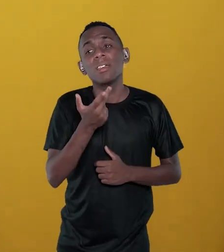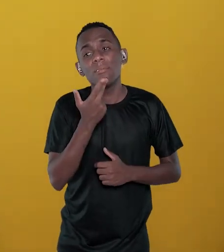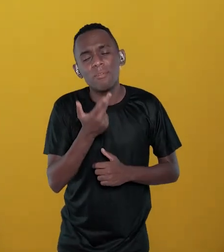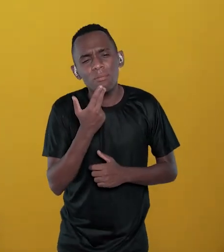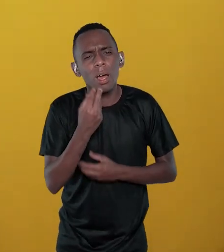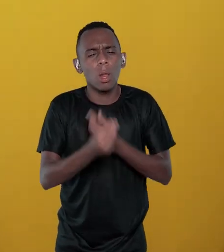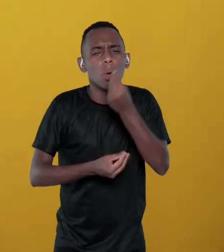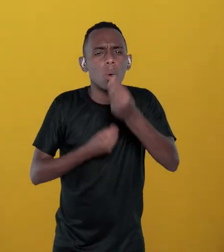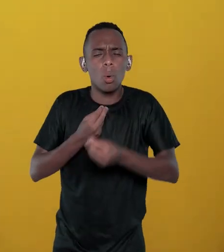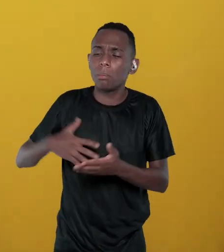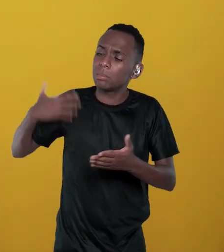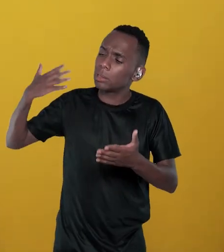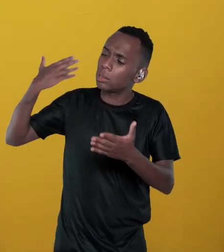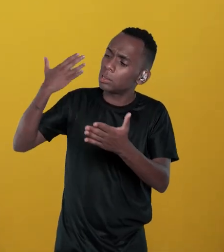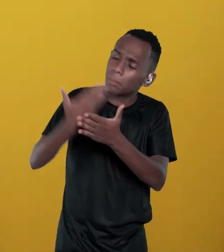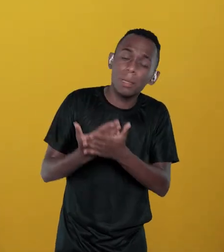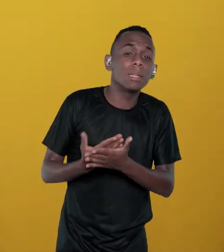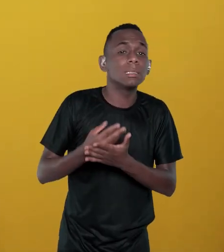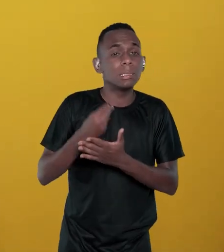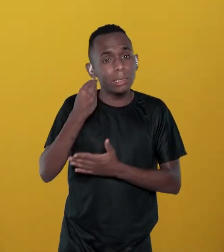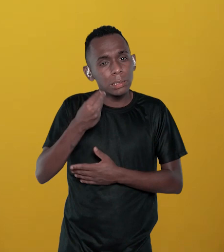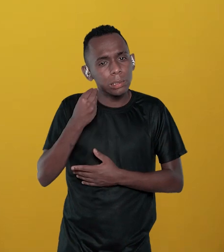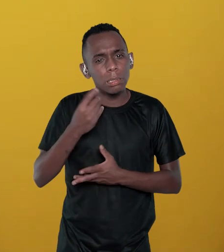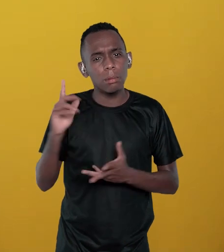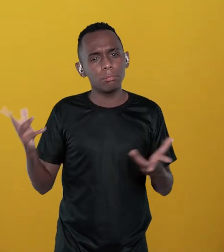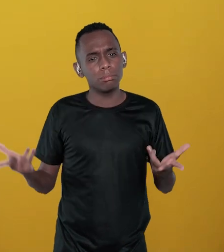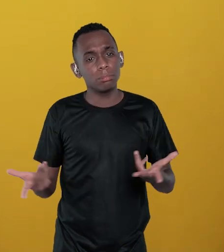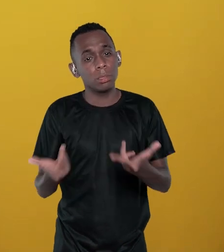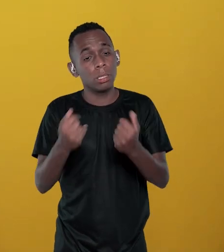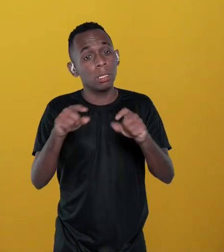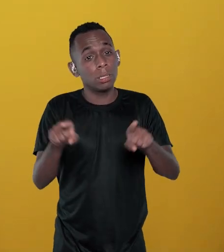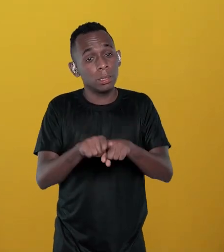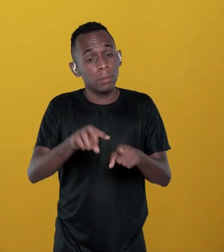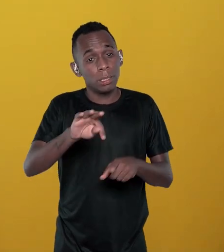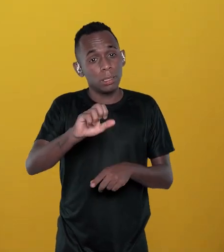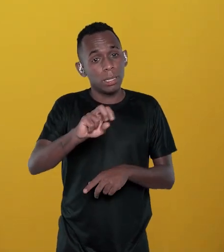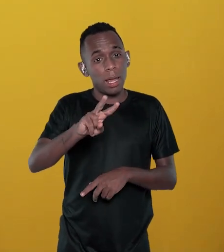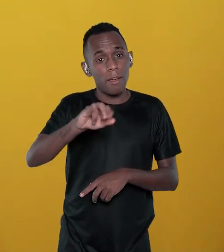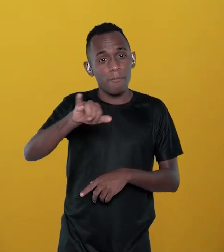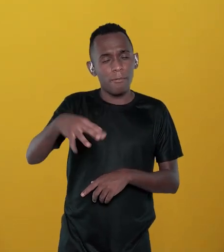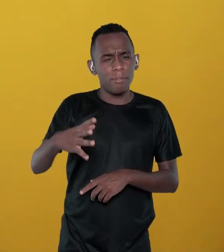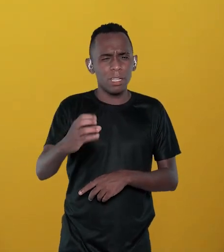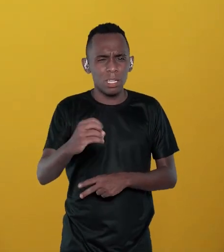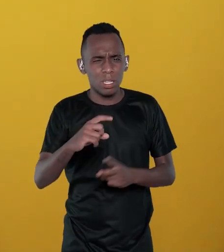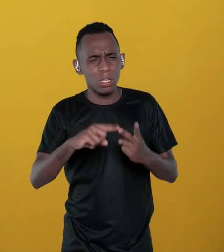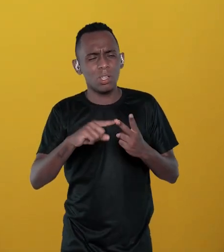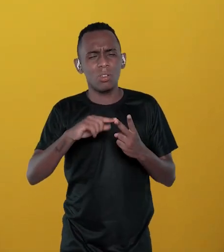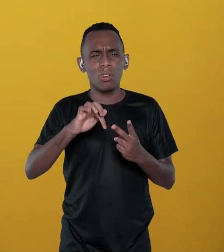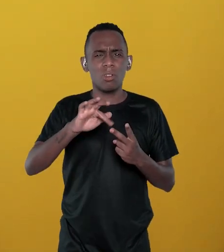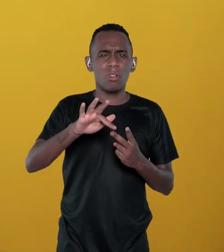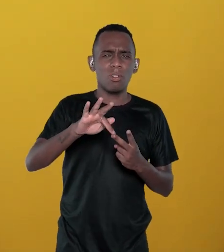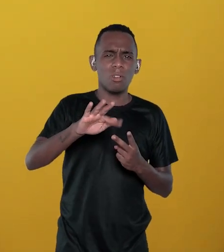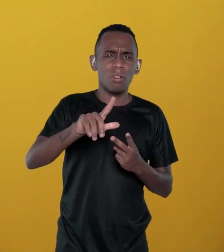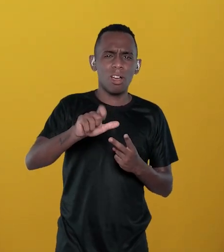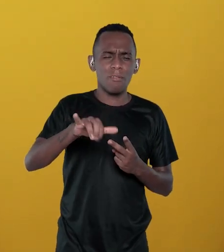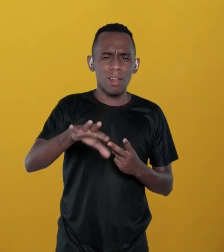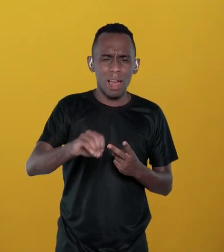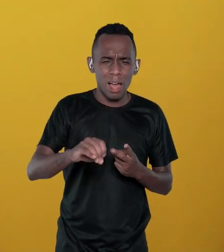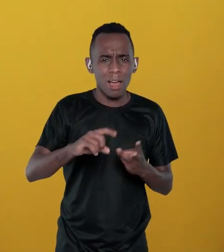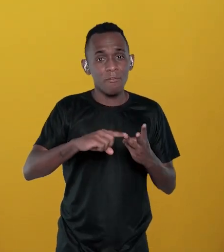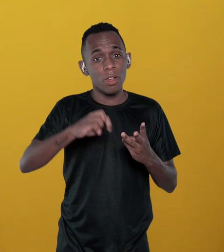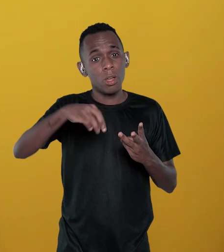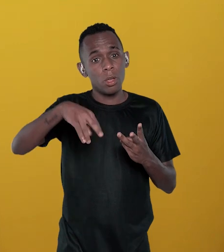dão um depoimento a respeito além do próprio Murilo, né, contando sobre a trajetória dele, que é tão rica. Tem o Tavinho Moura